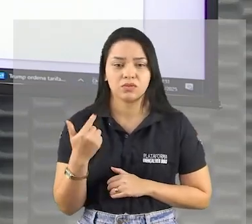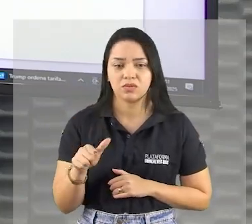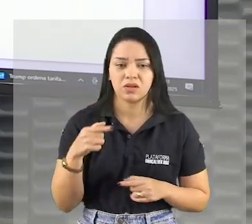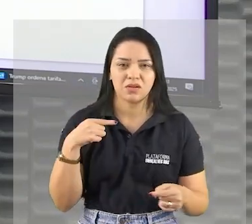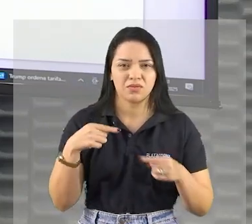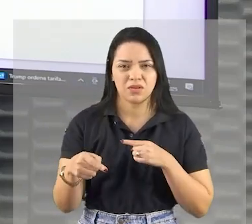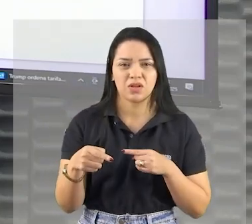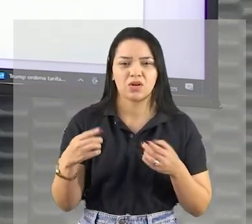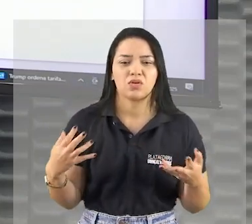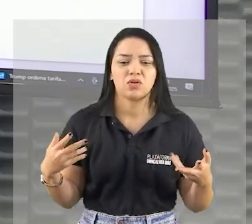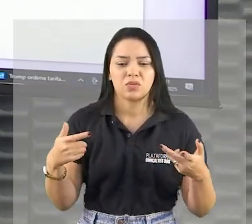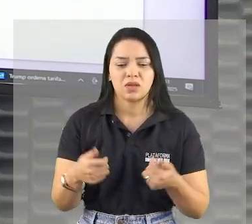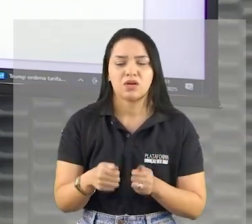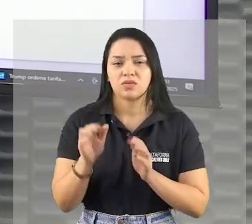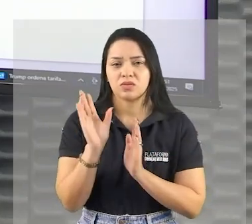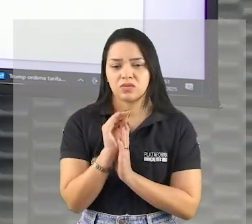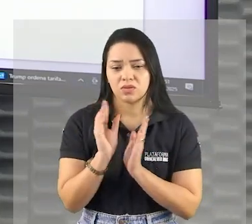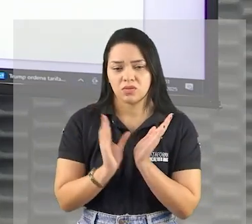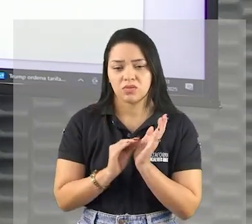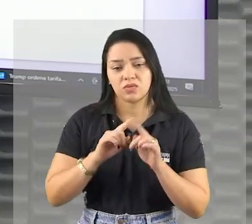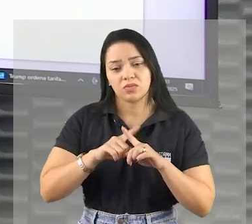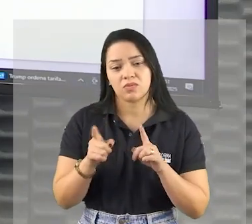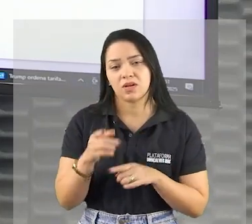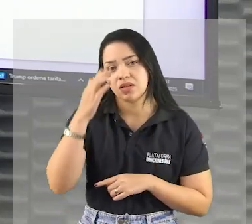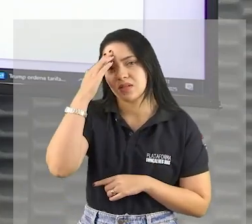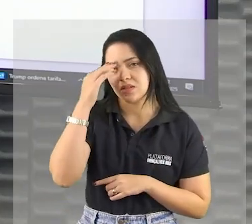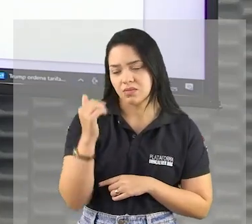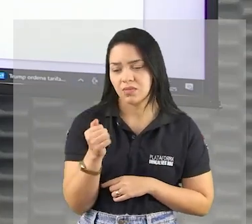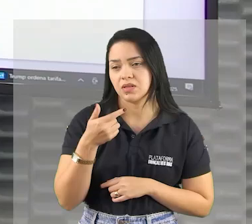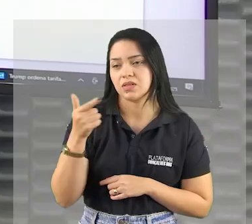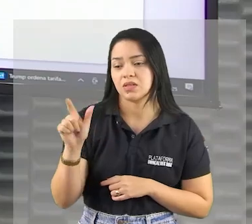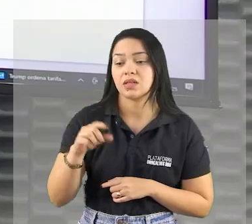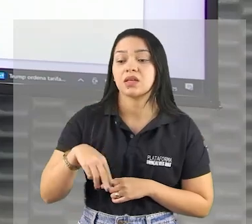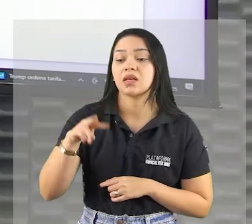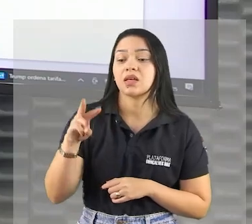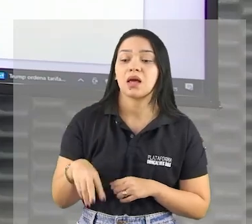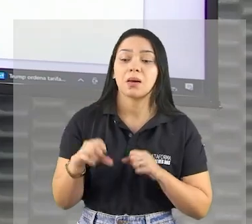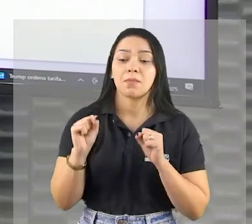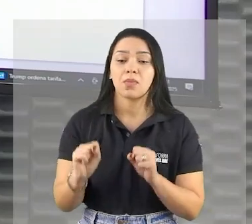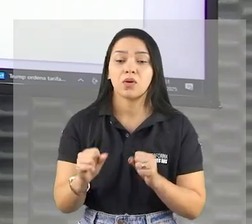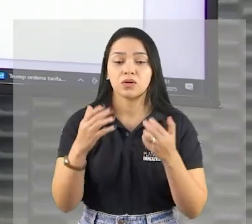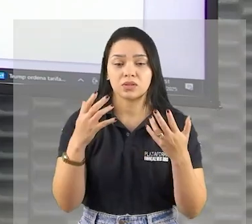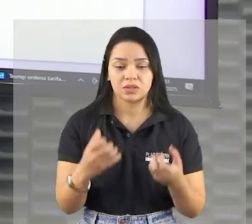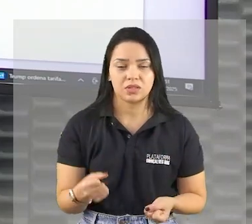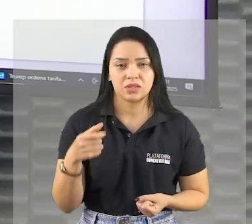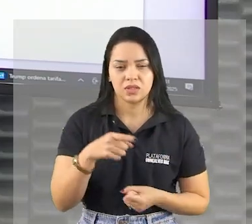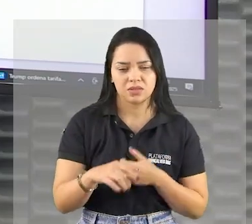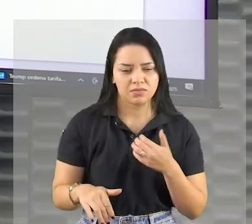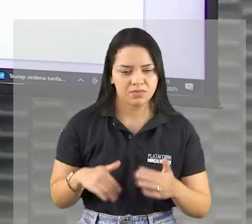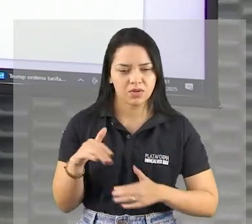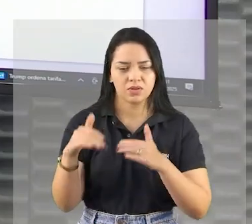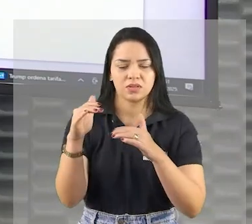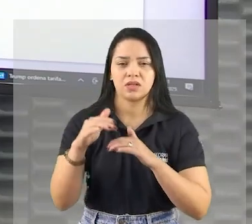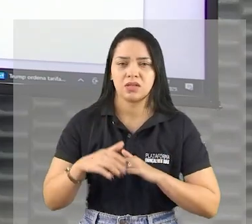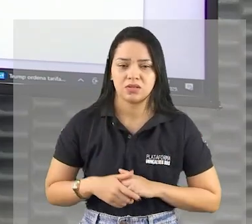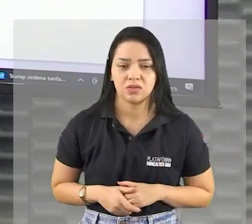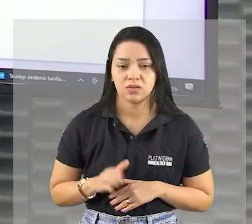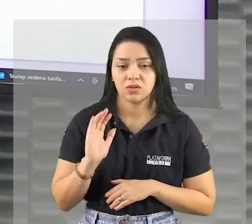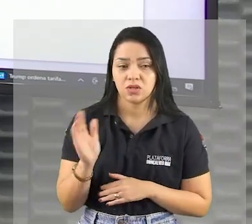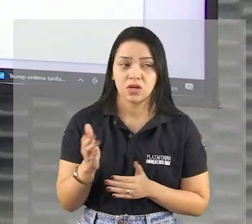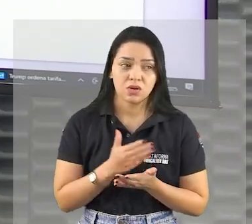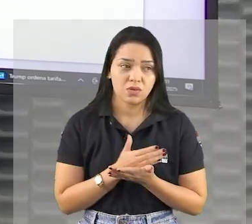com dominar os conteúdos, mas saber de si e saber com quem pode contar nesse processo, Então, já começa